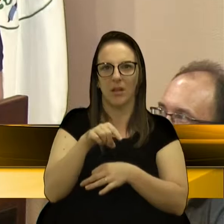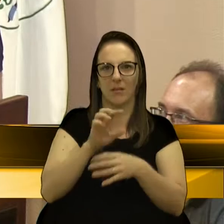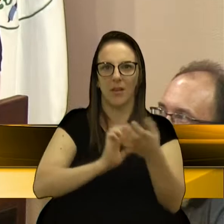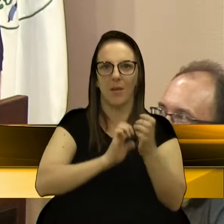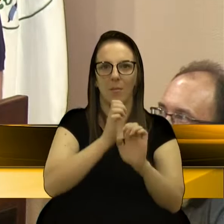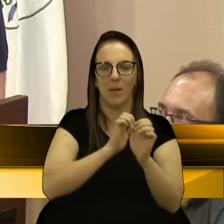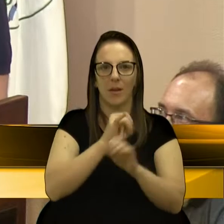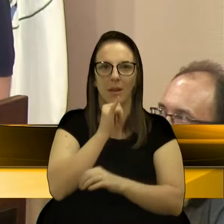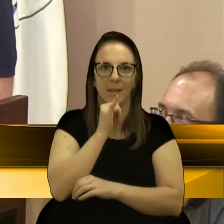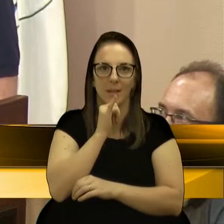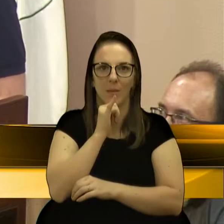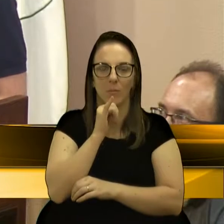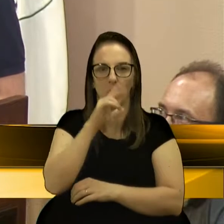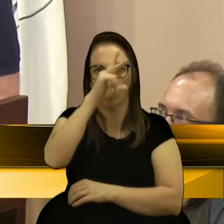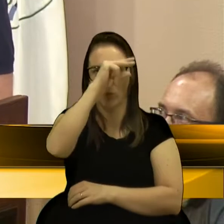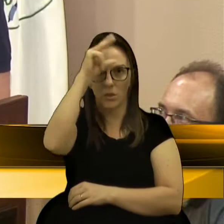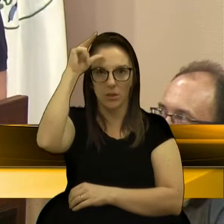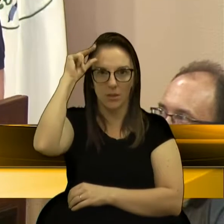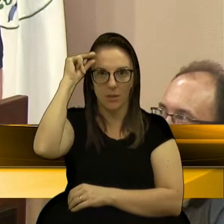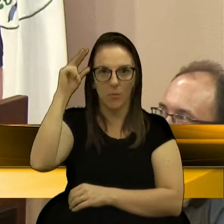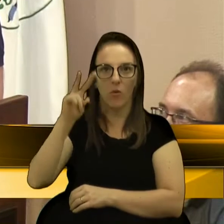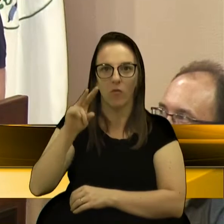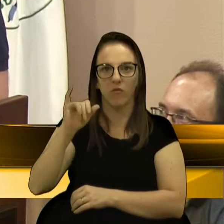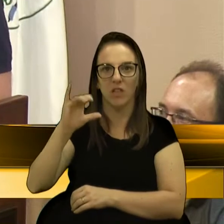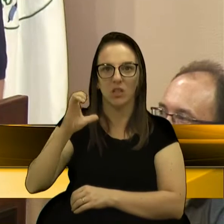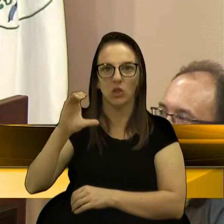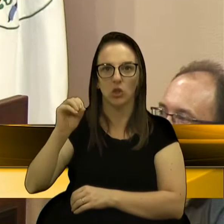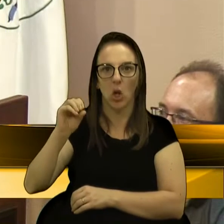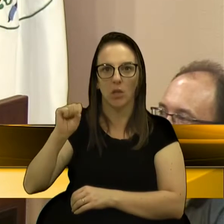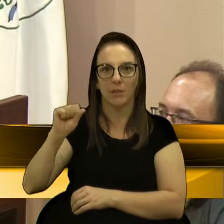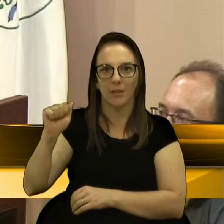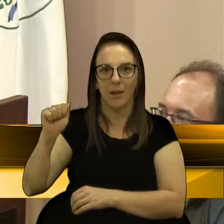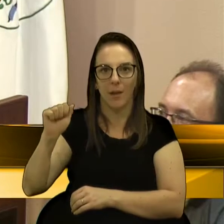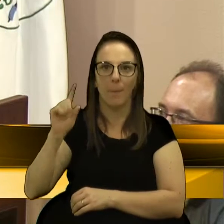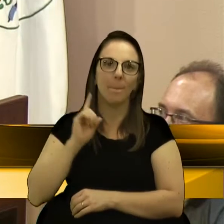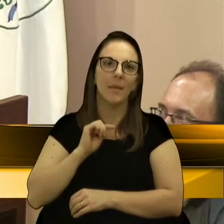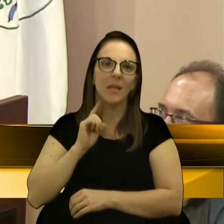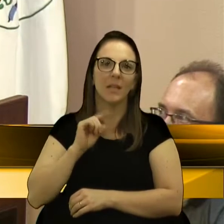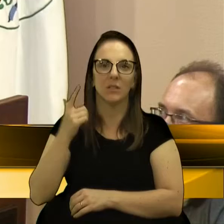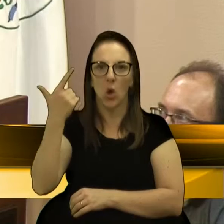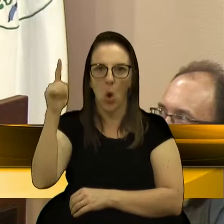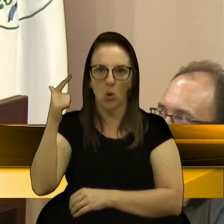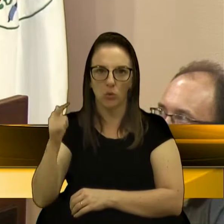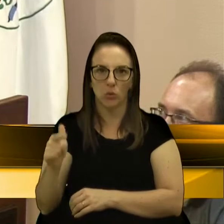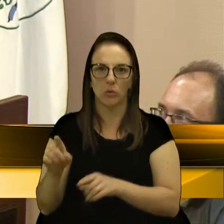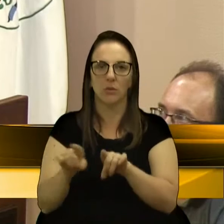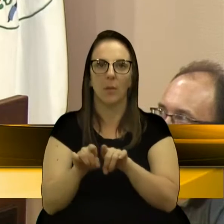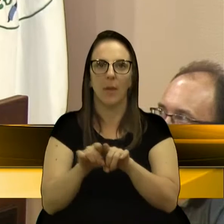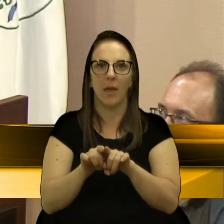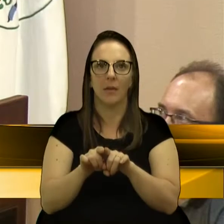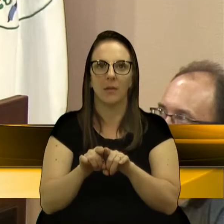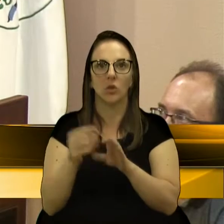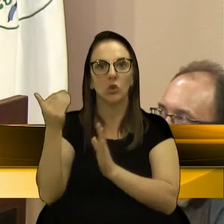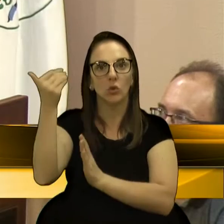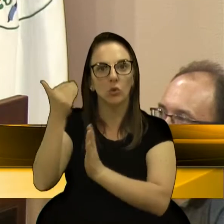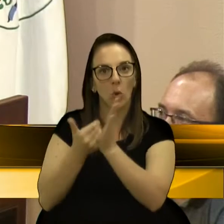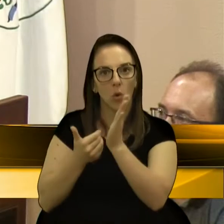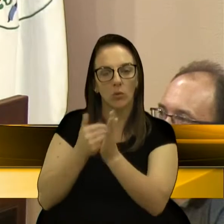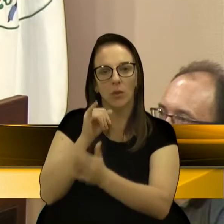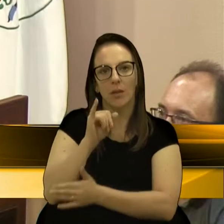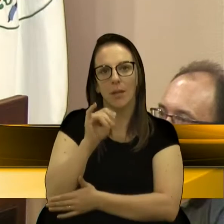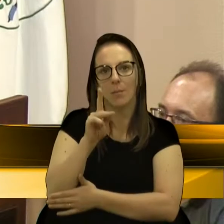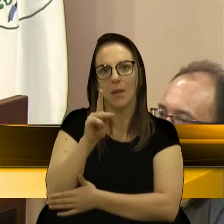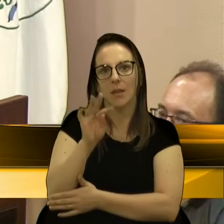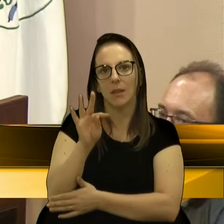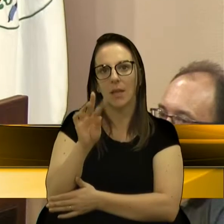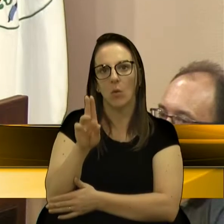município de Viçosa, em Minas Gerais, entre outros municípios, foi concedido, então, um abatimento do valor do IPTU para quem teve, por exemplo,